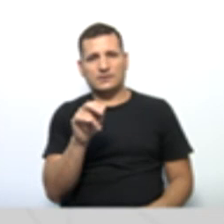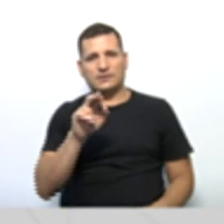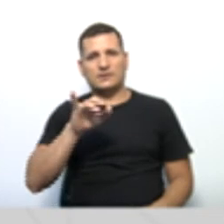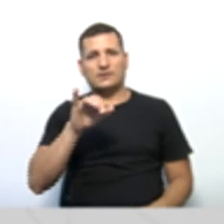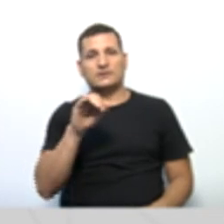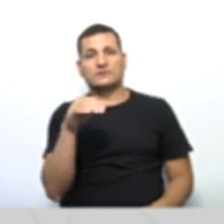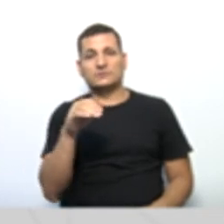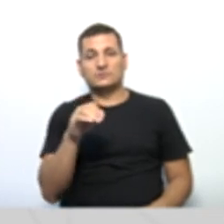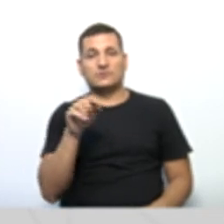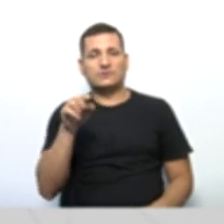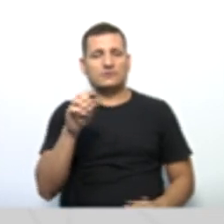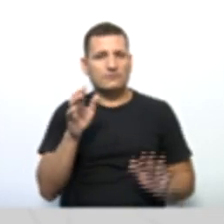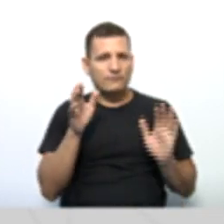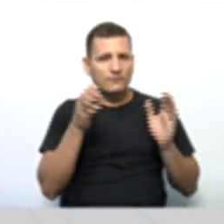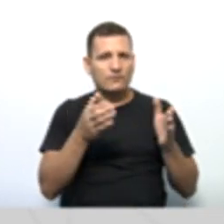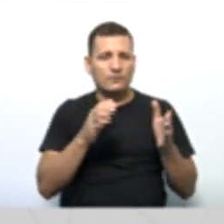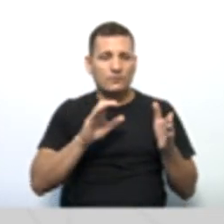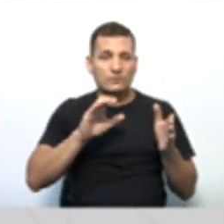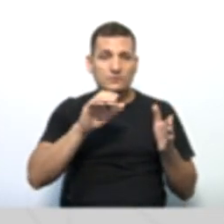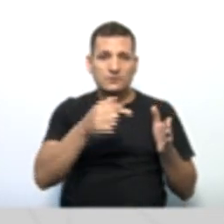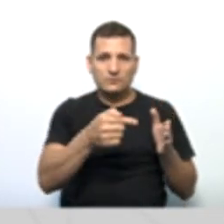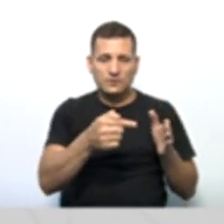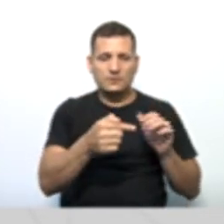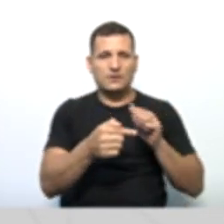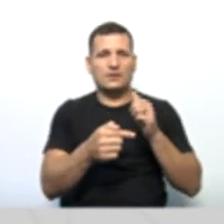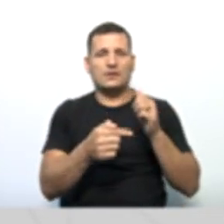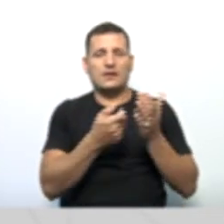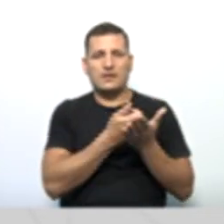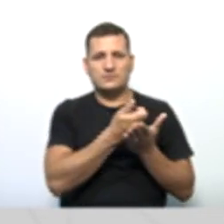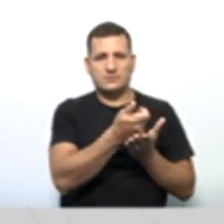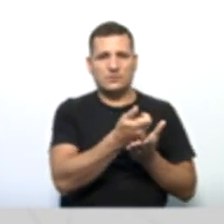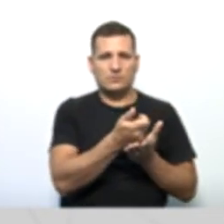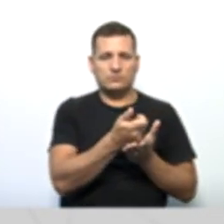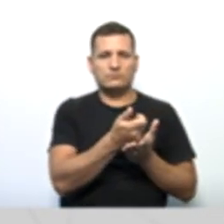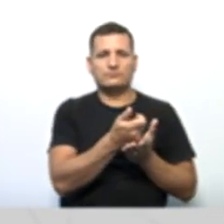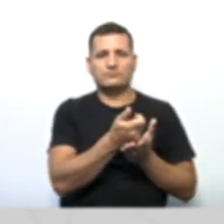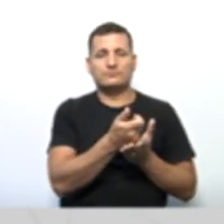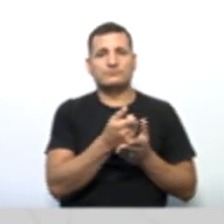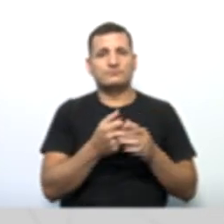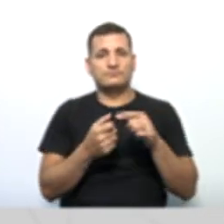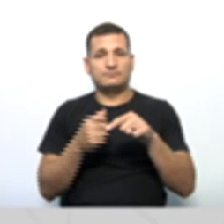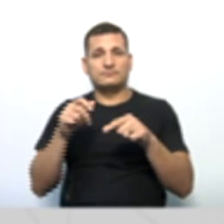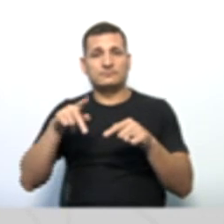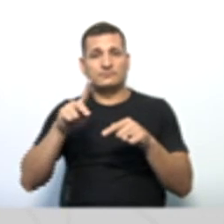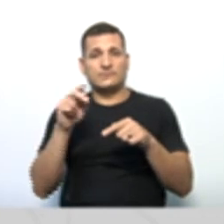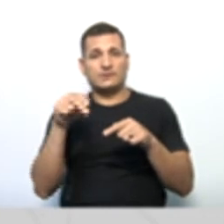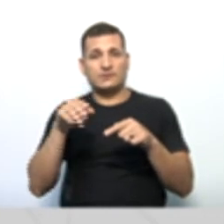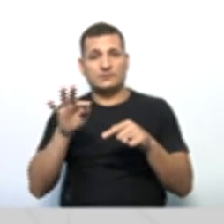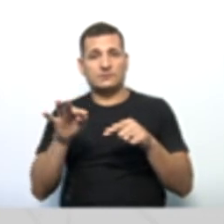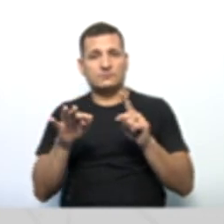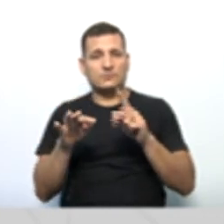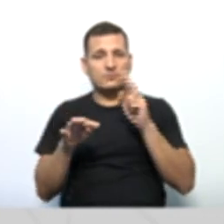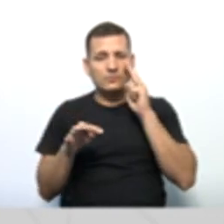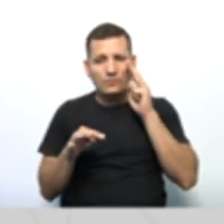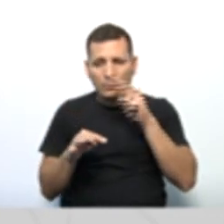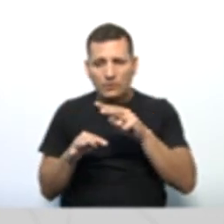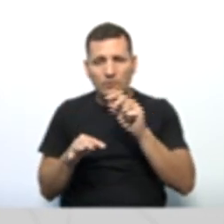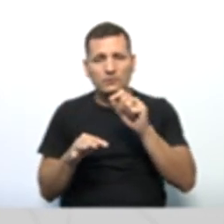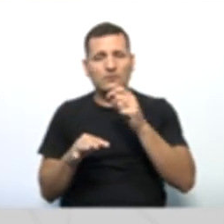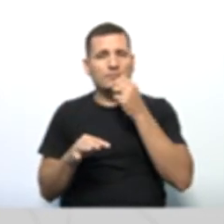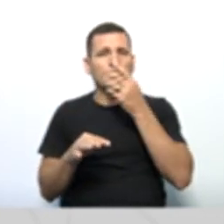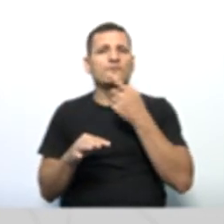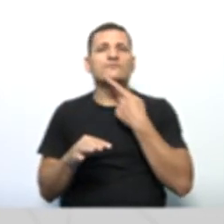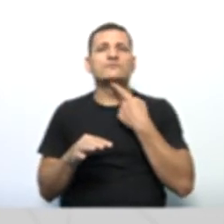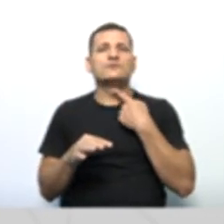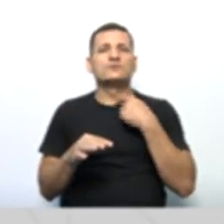Na consequência da ação, naquilo que ela provoca. Já o Kant vai olhar a boa vontade, aquilo que o